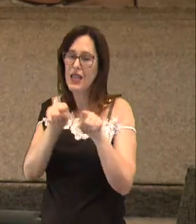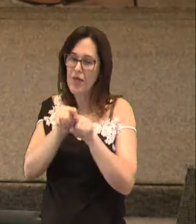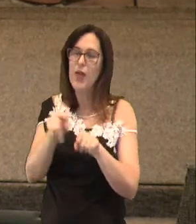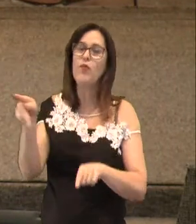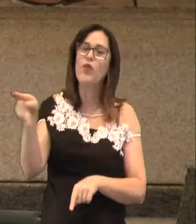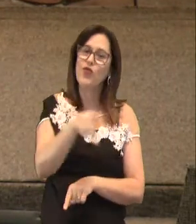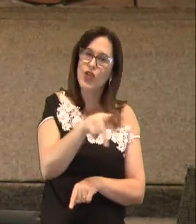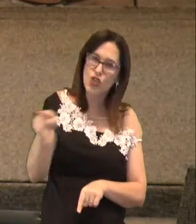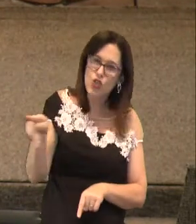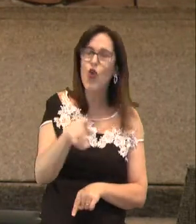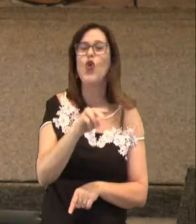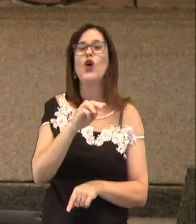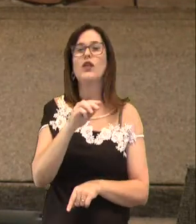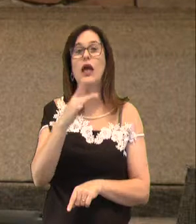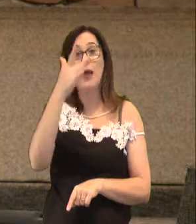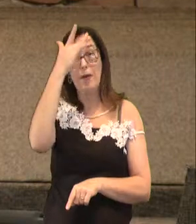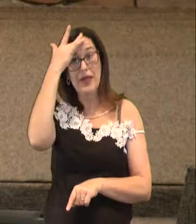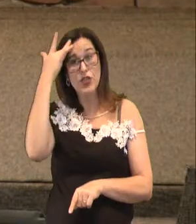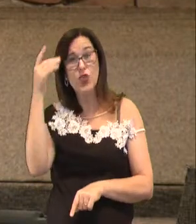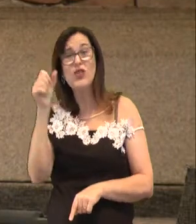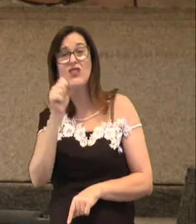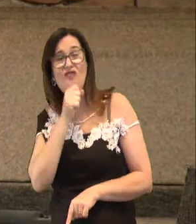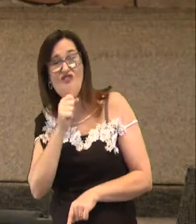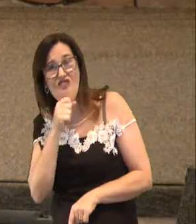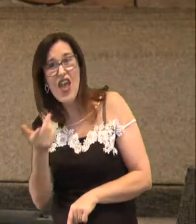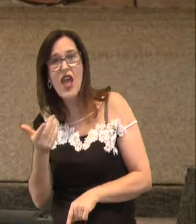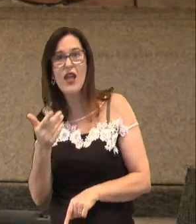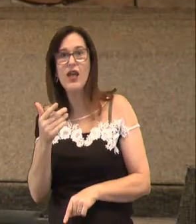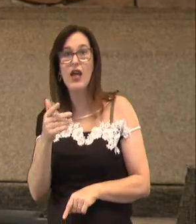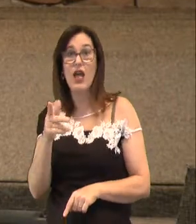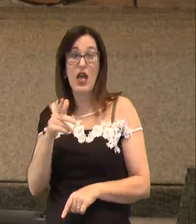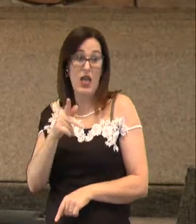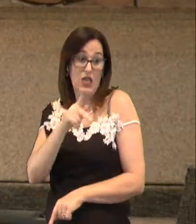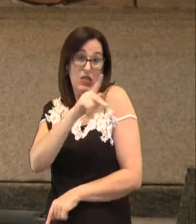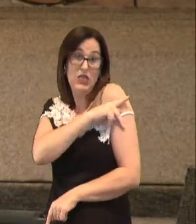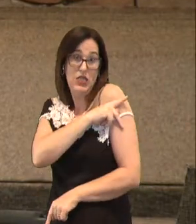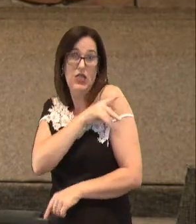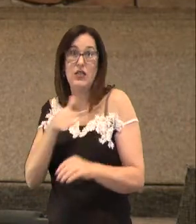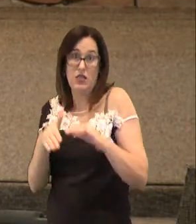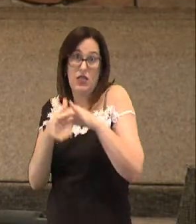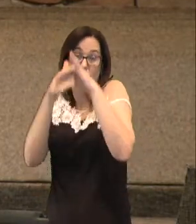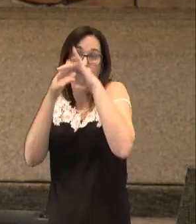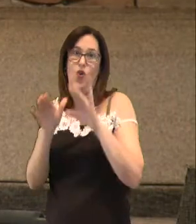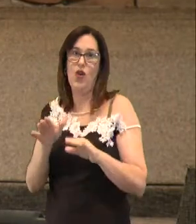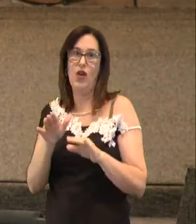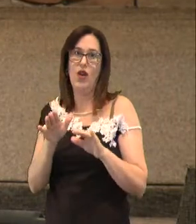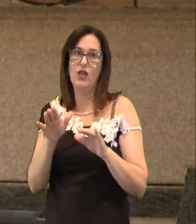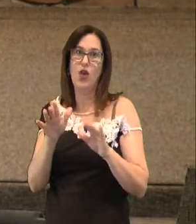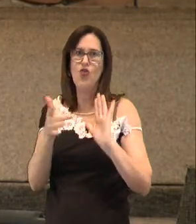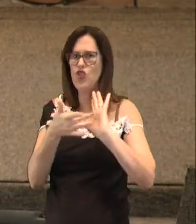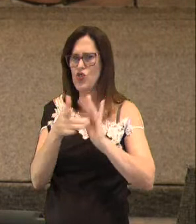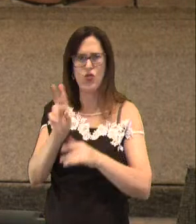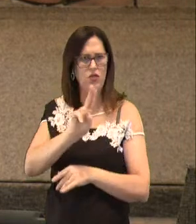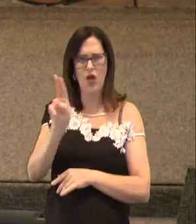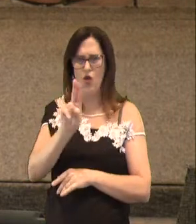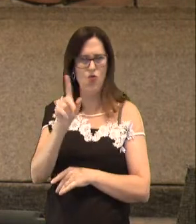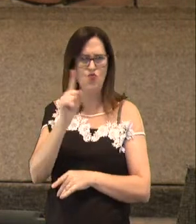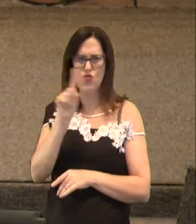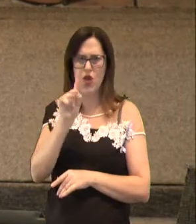professores, a pessoas mais velhas, a patrões. Jesus não usava a palavra hebraica